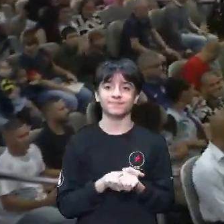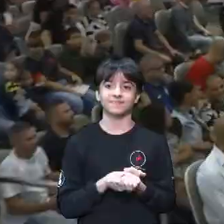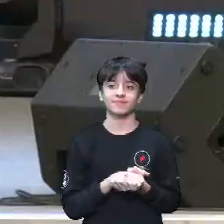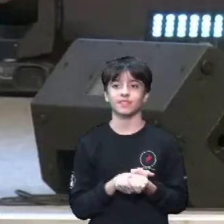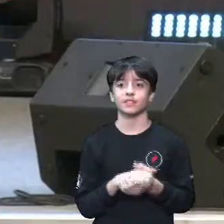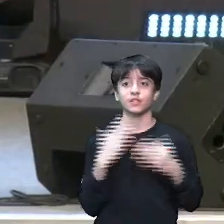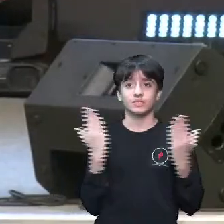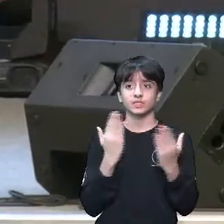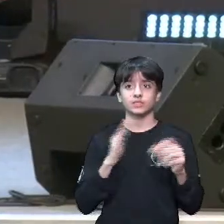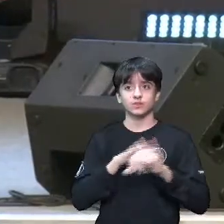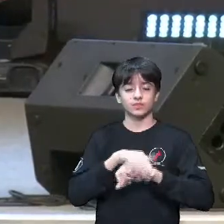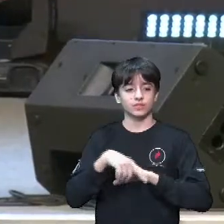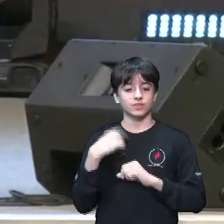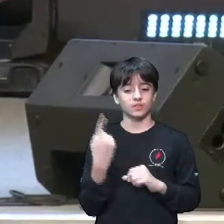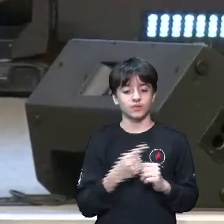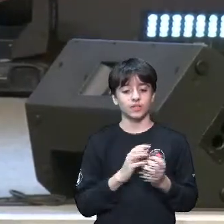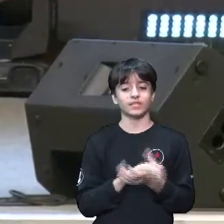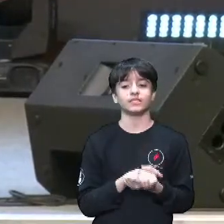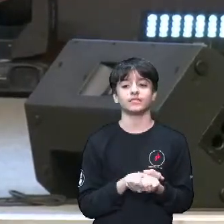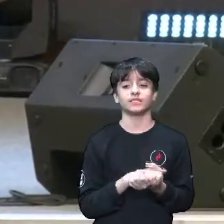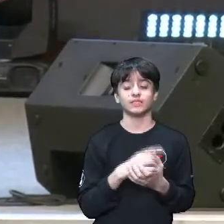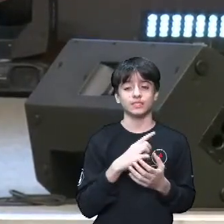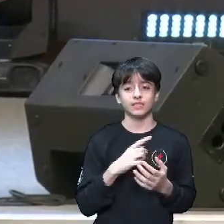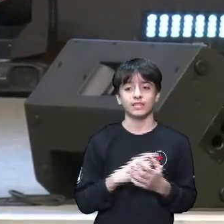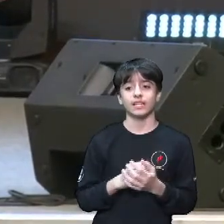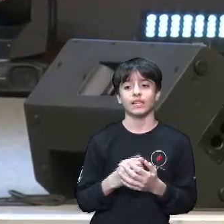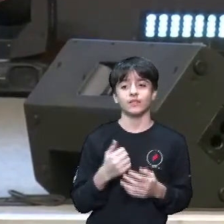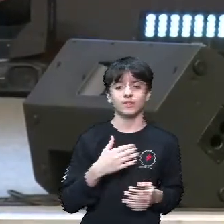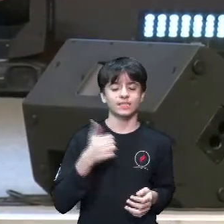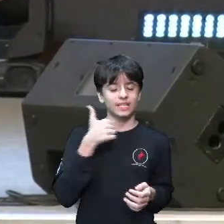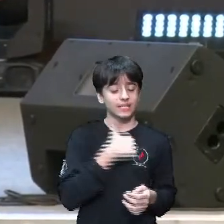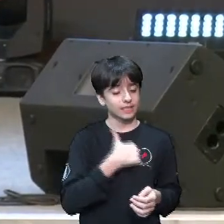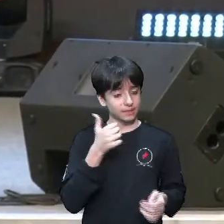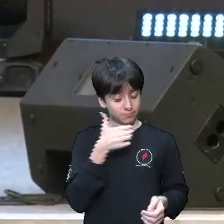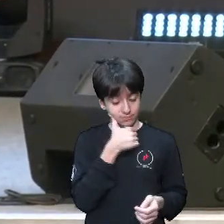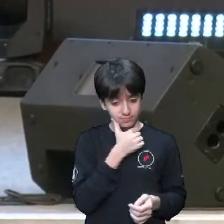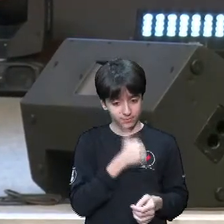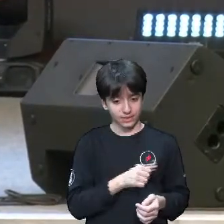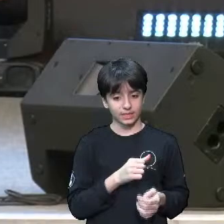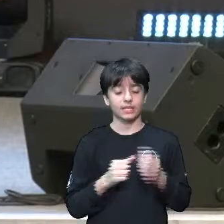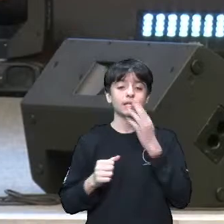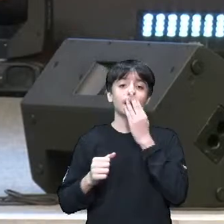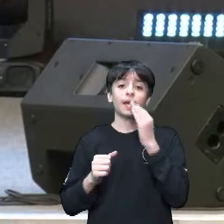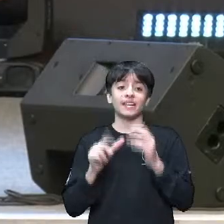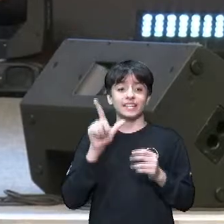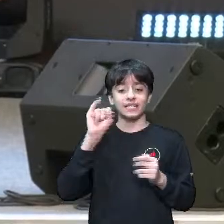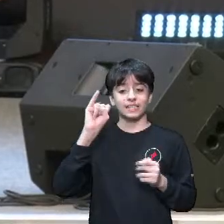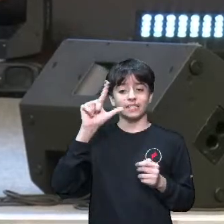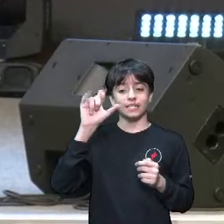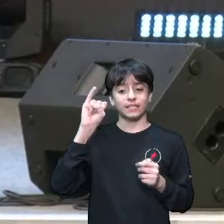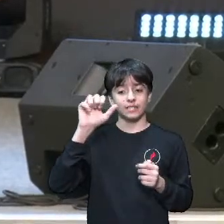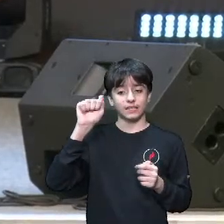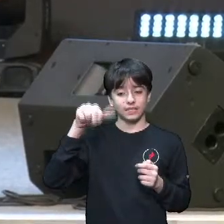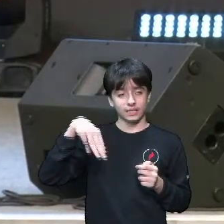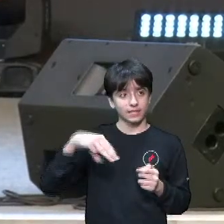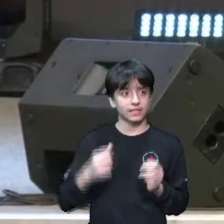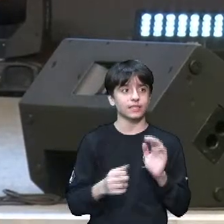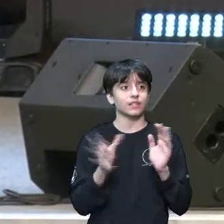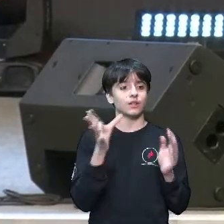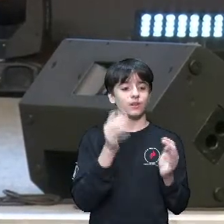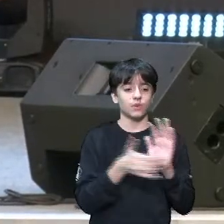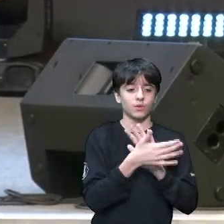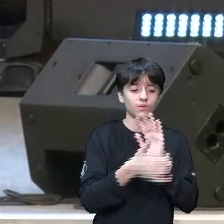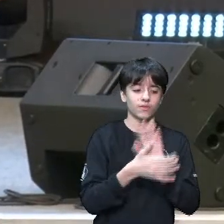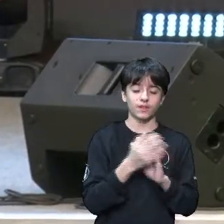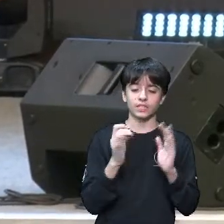Nessa noite nós estamos recebendo a nossa querida irmã Lilian Azevedo, que vai louvar a Deus nessa noite. Recebam com